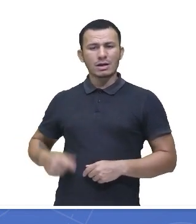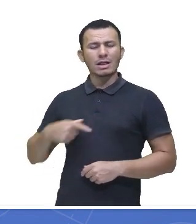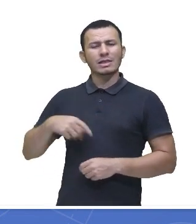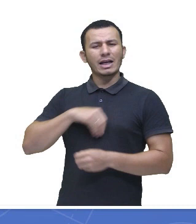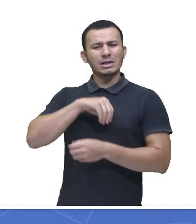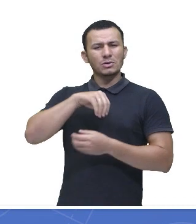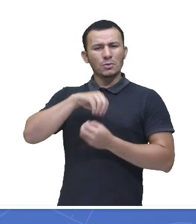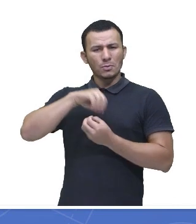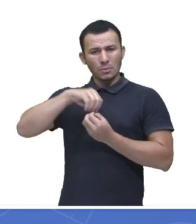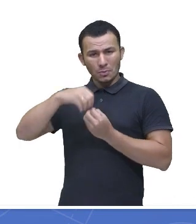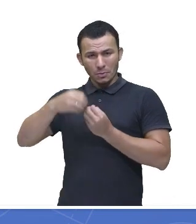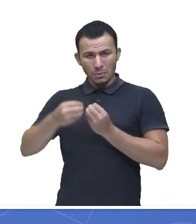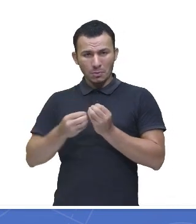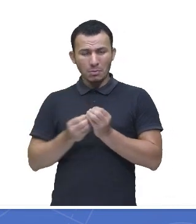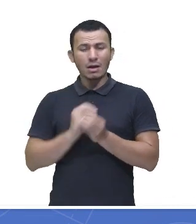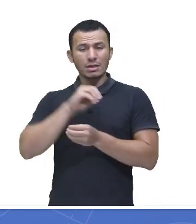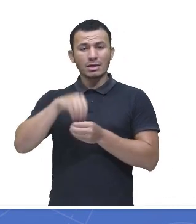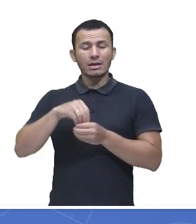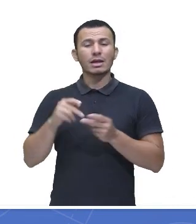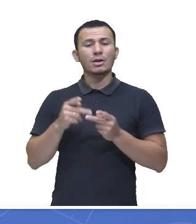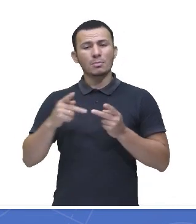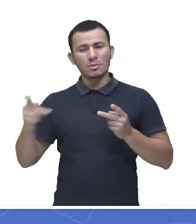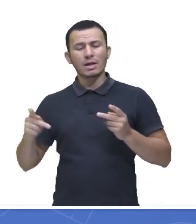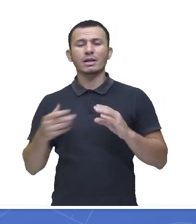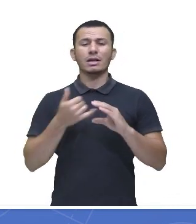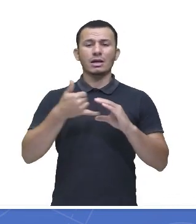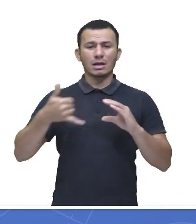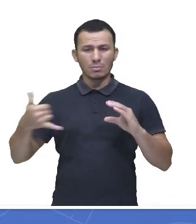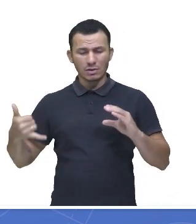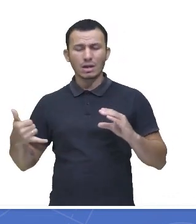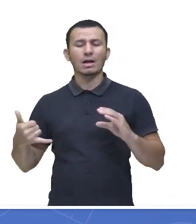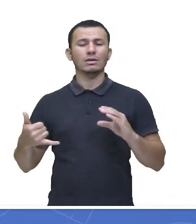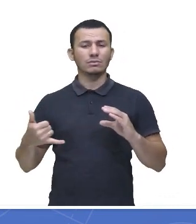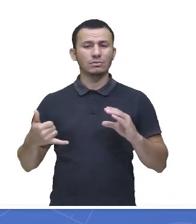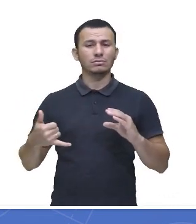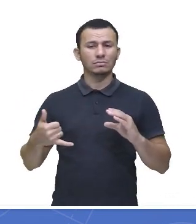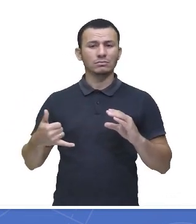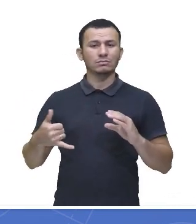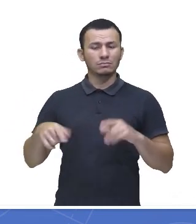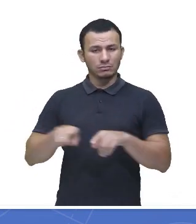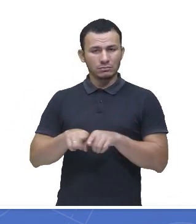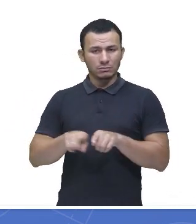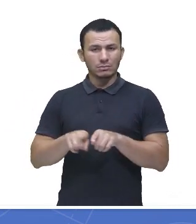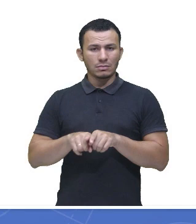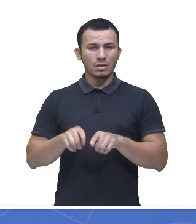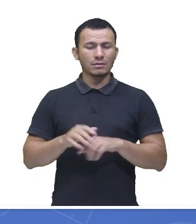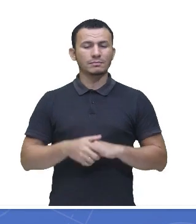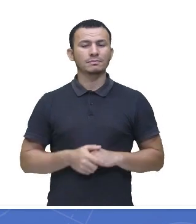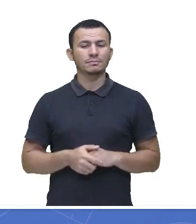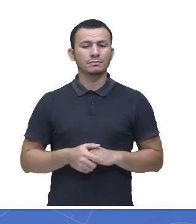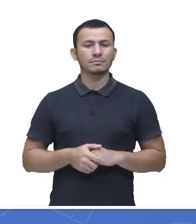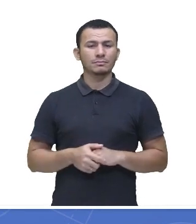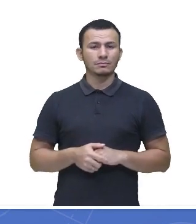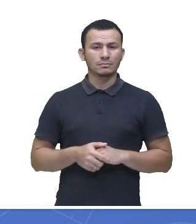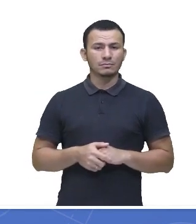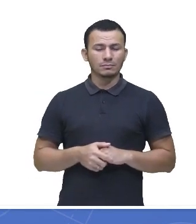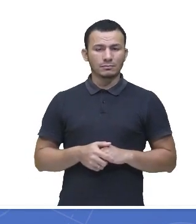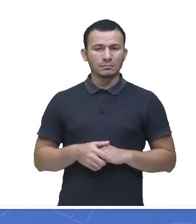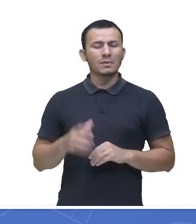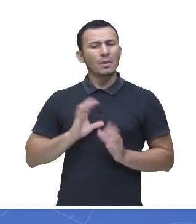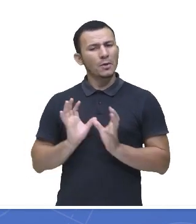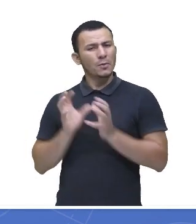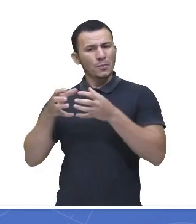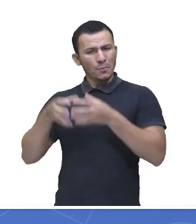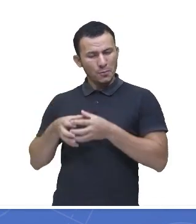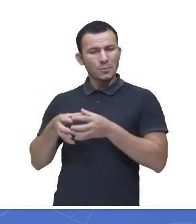vão digerir proteína, carboidrato, né? Carboidratos, ok? Vai ser muito. É tipo um time que ganha tudo, assim,